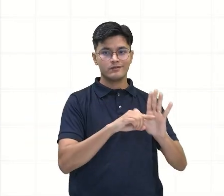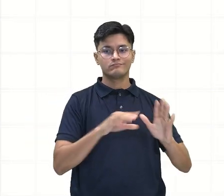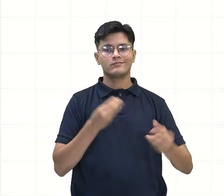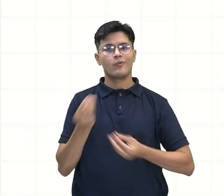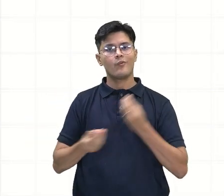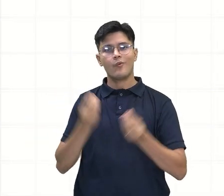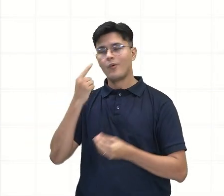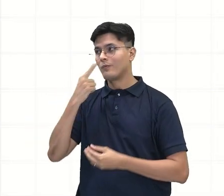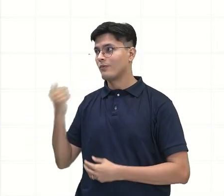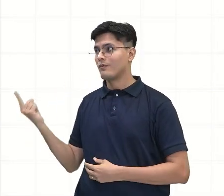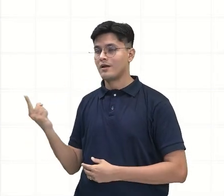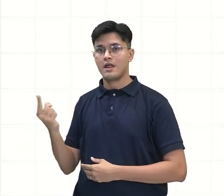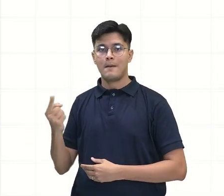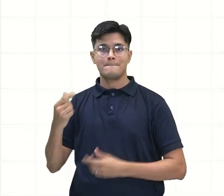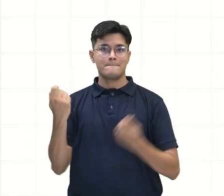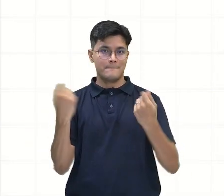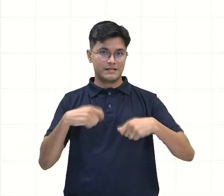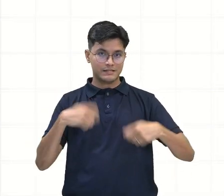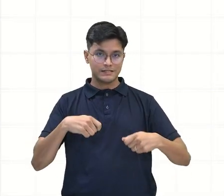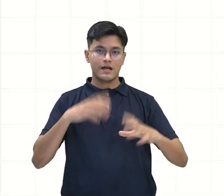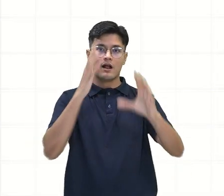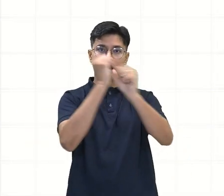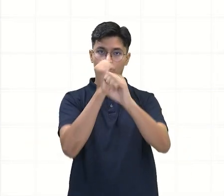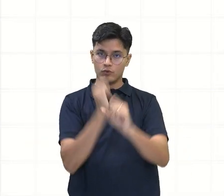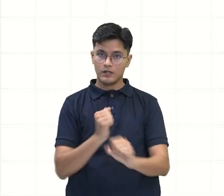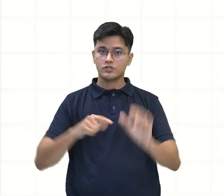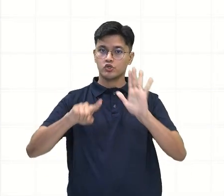esses 2 números e depois